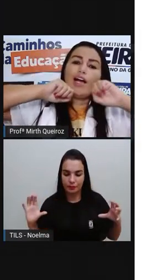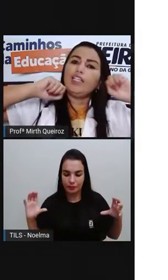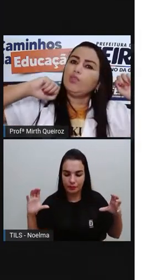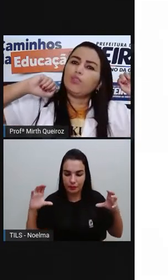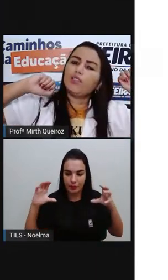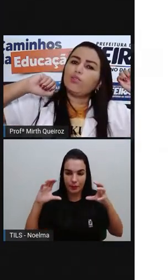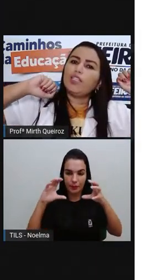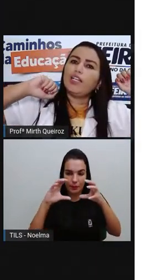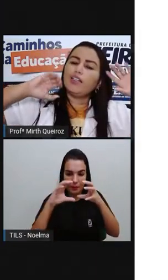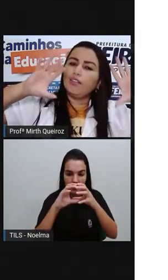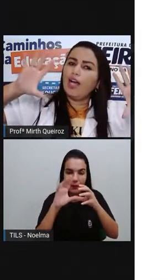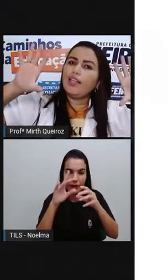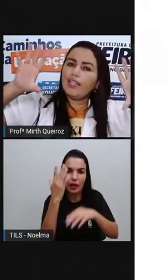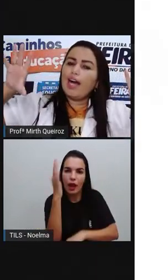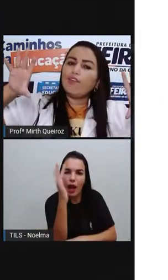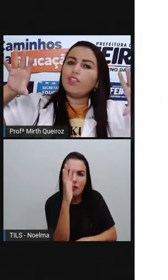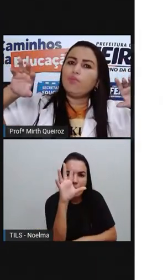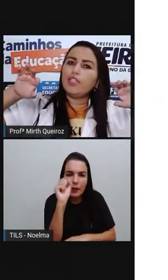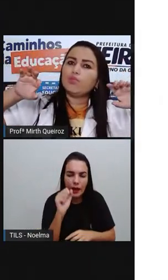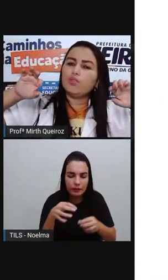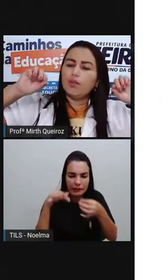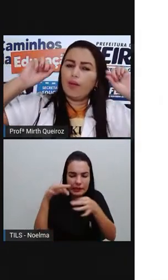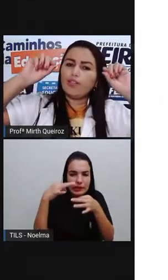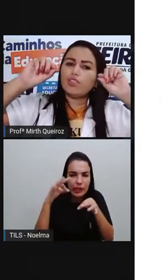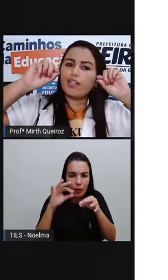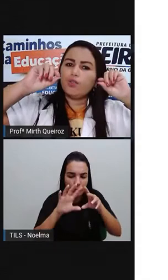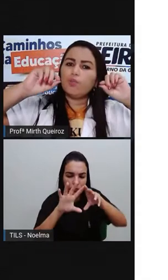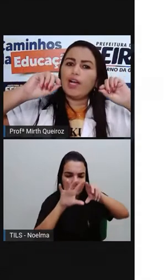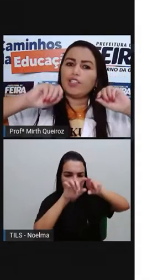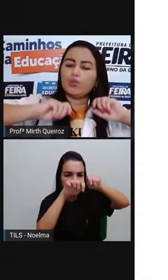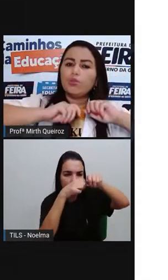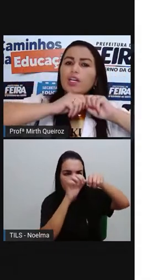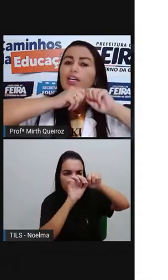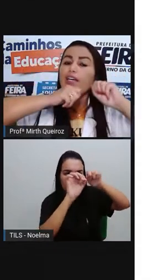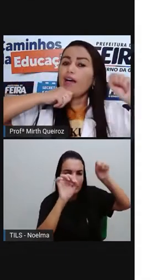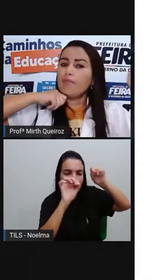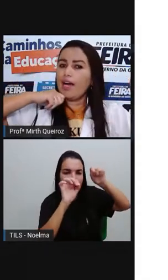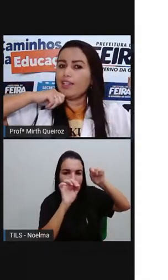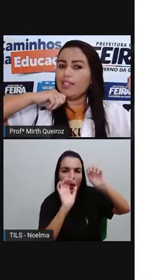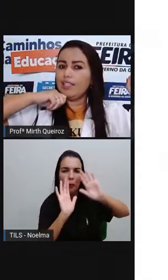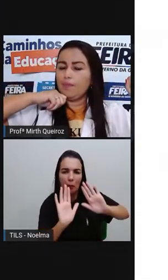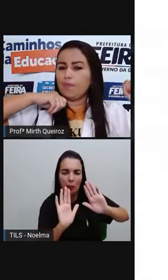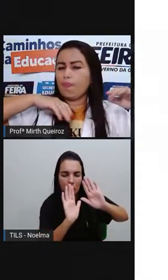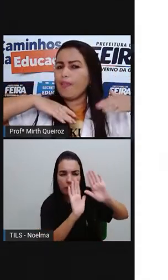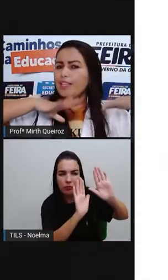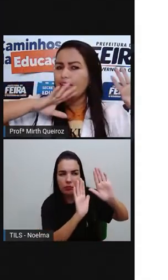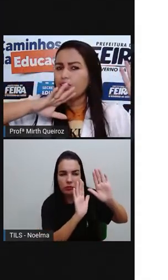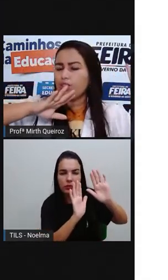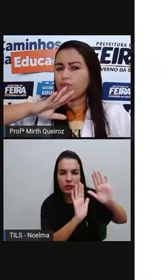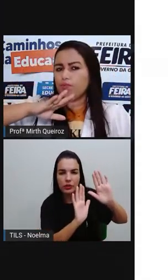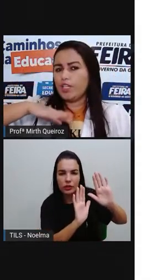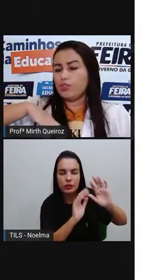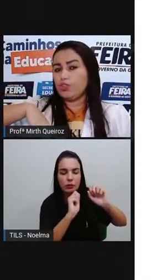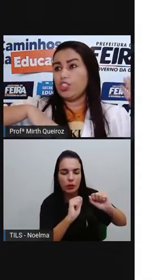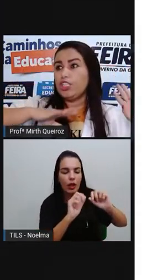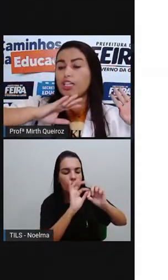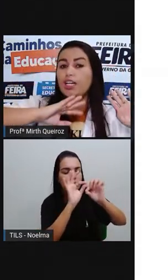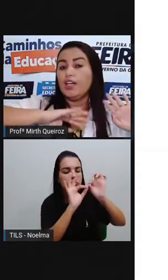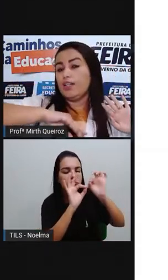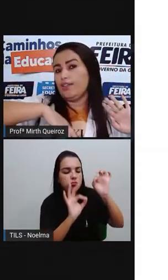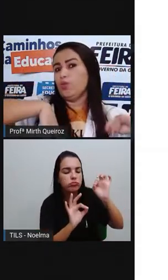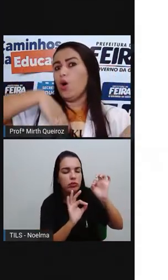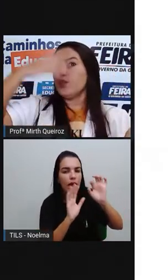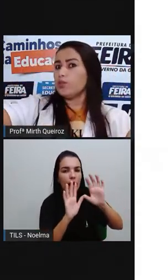um galinho dentro dele, ali na árvore mesmo, pegue um saquinho plástico e amarrem ali. E deixe o